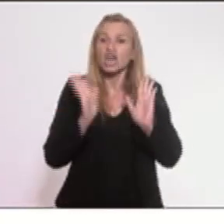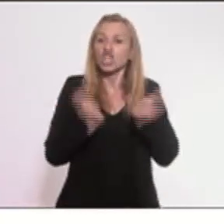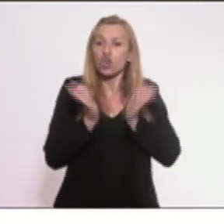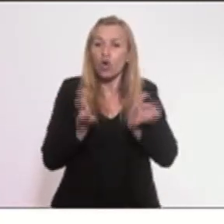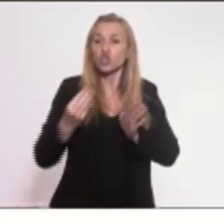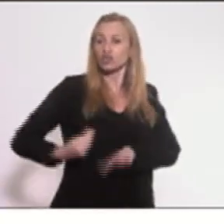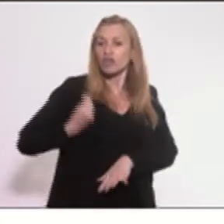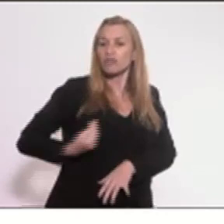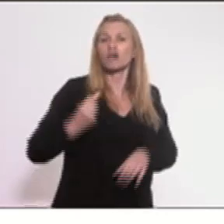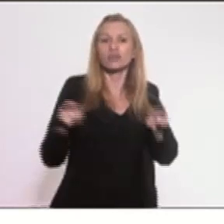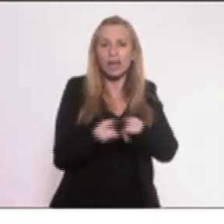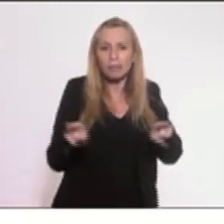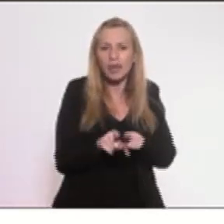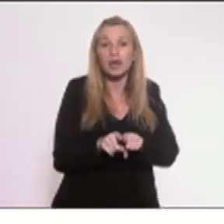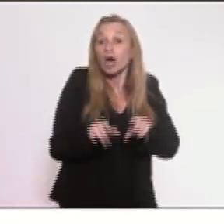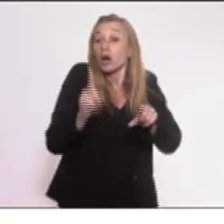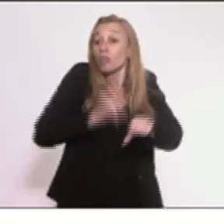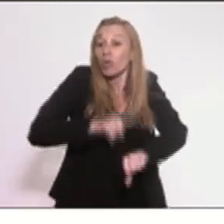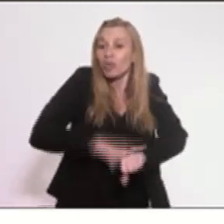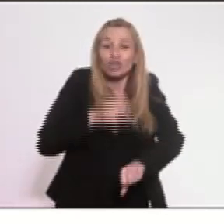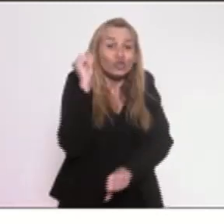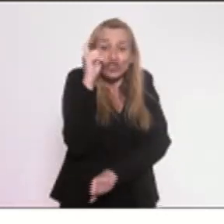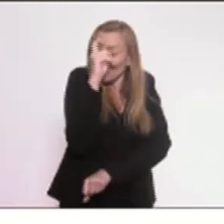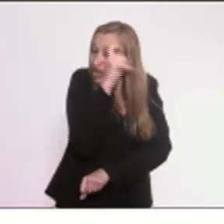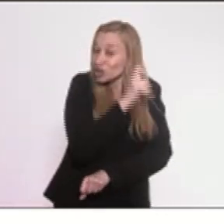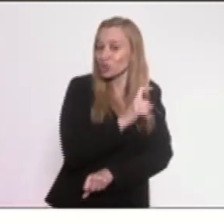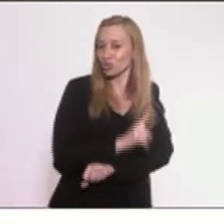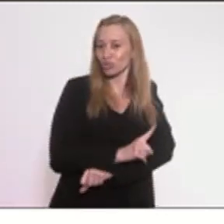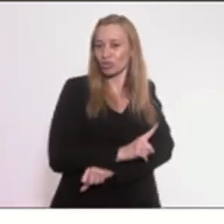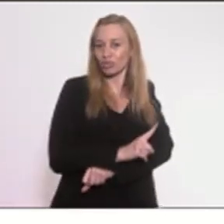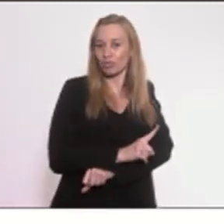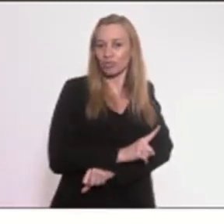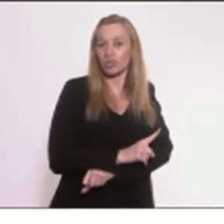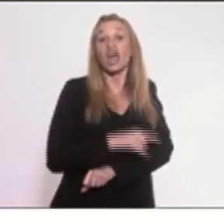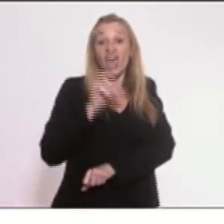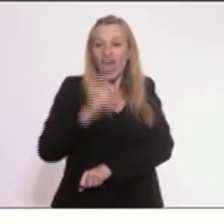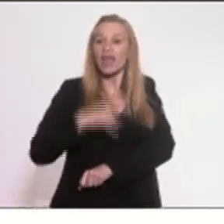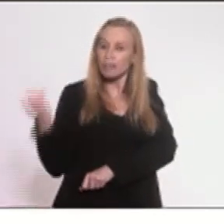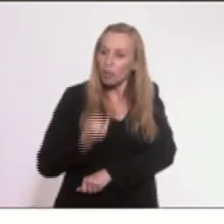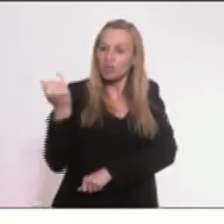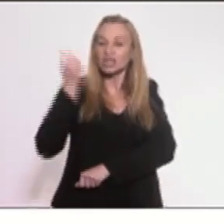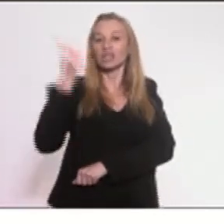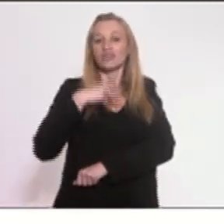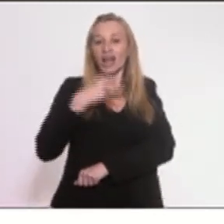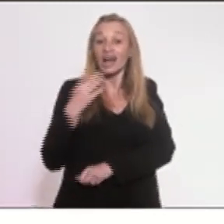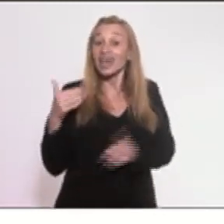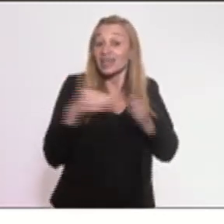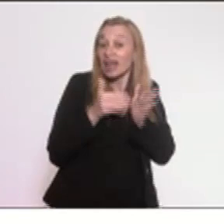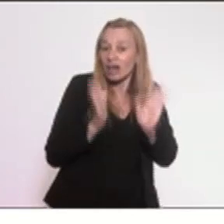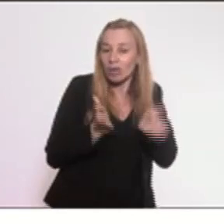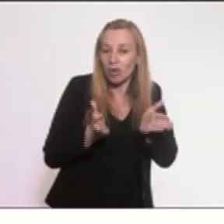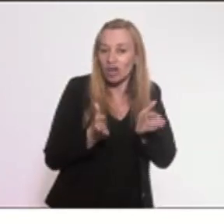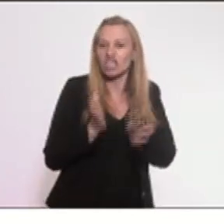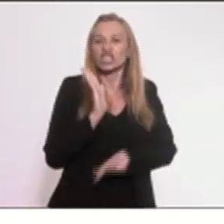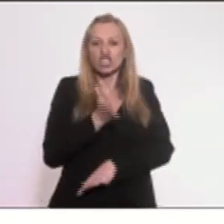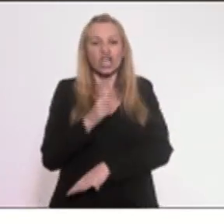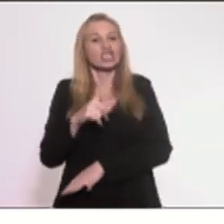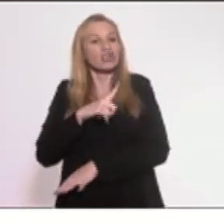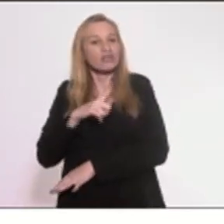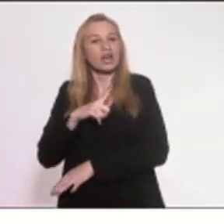viveu e está vivendo momentos de barbárie. É importante falar que até agora já